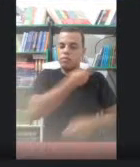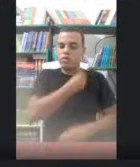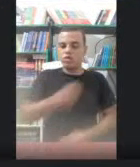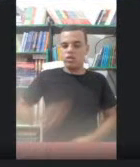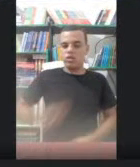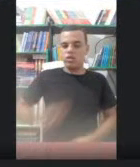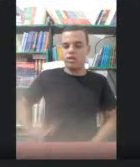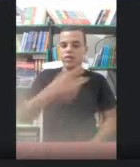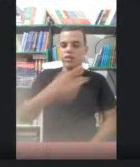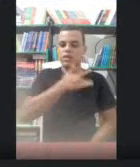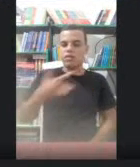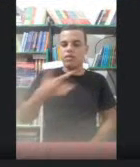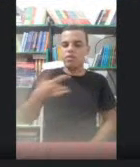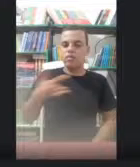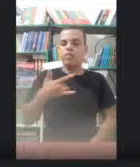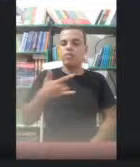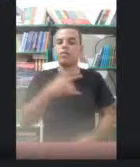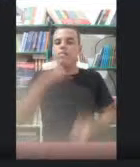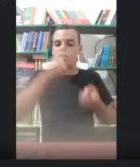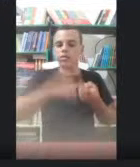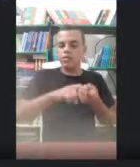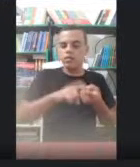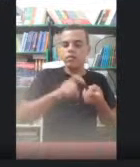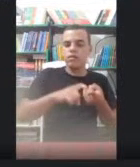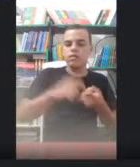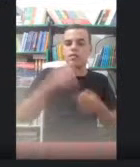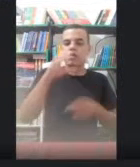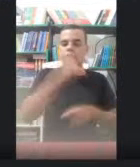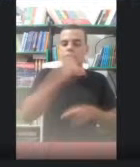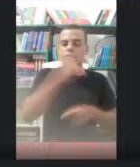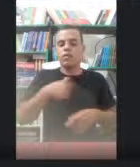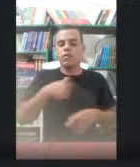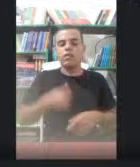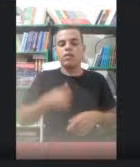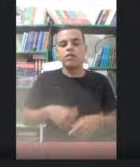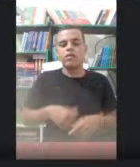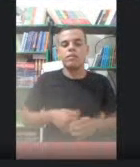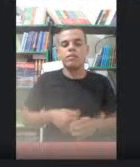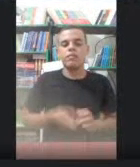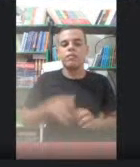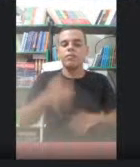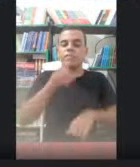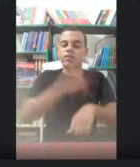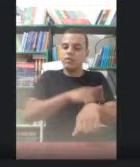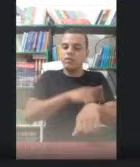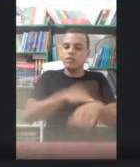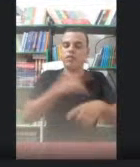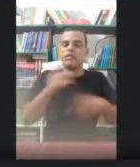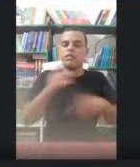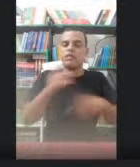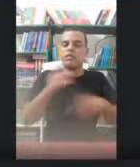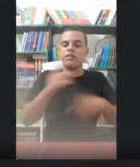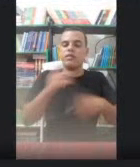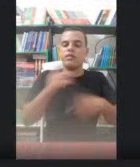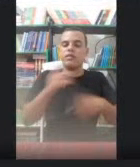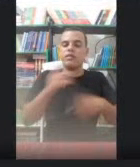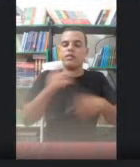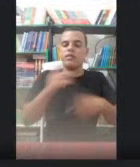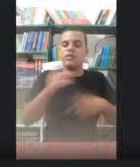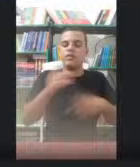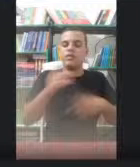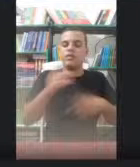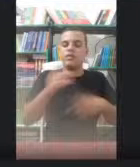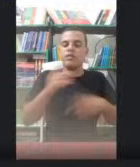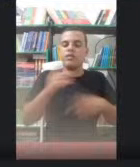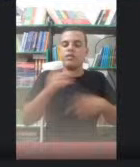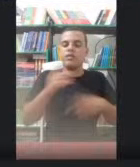exames anuais, o hemograma, sumário de urina. Então tem um leque de opções para a saúde dos homens, né, mas o grande